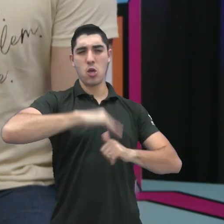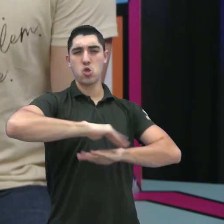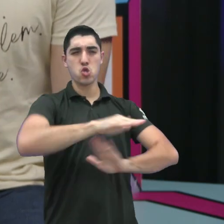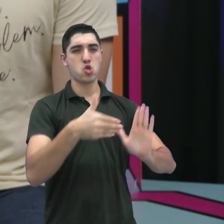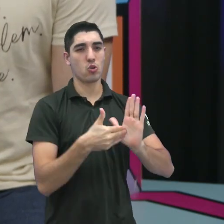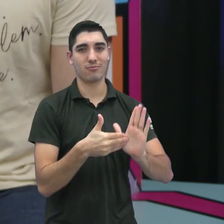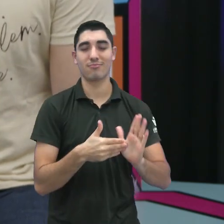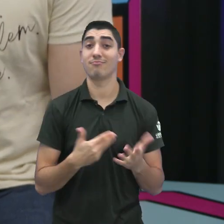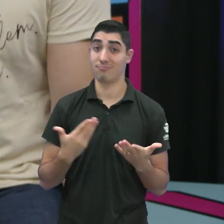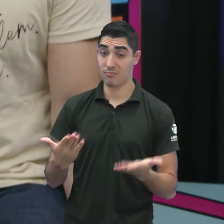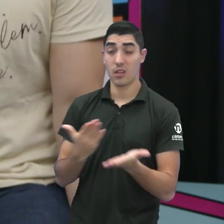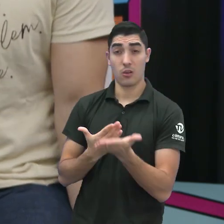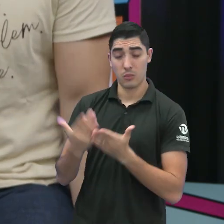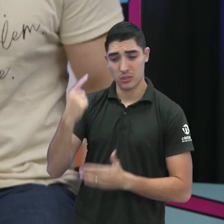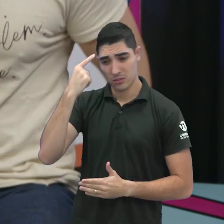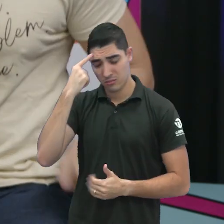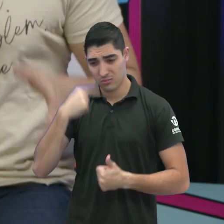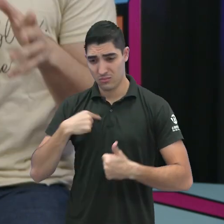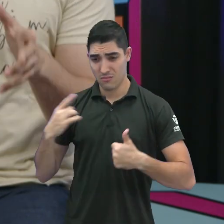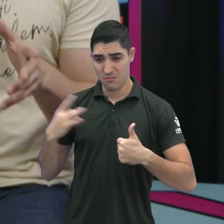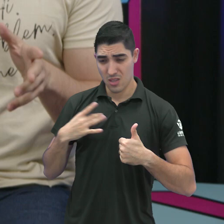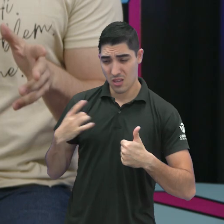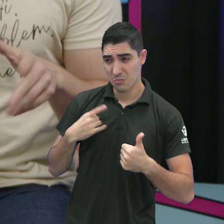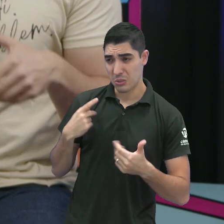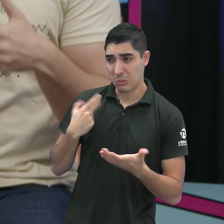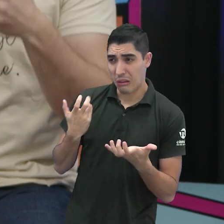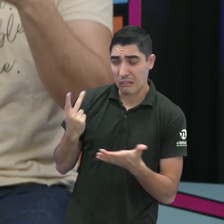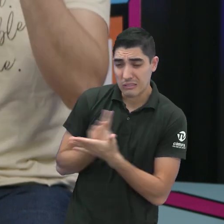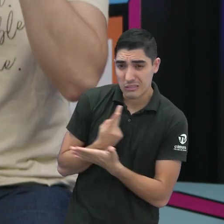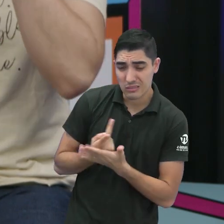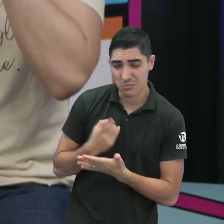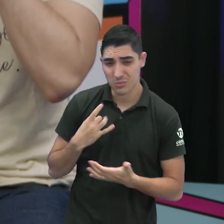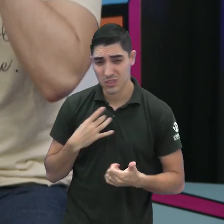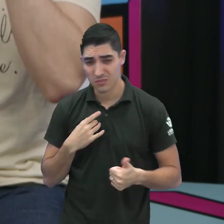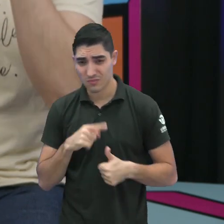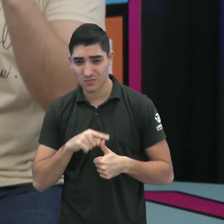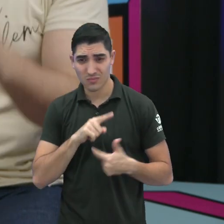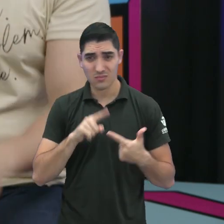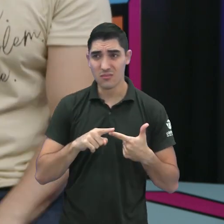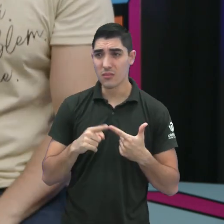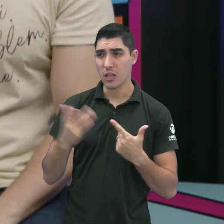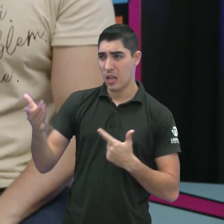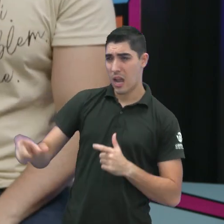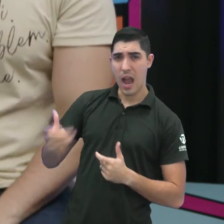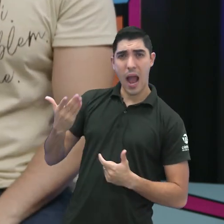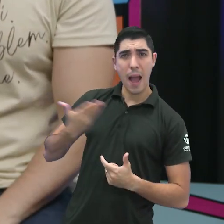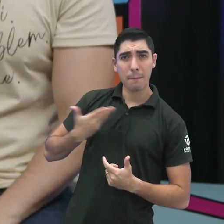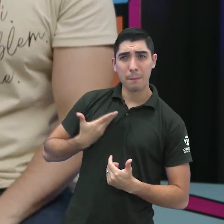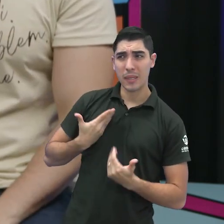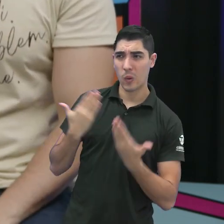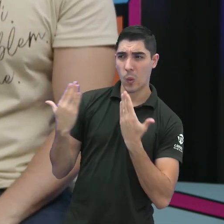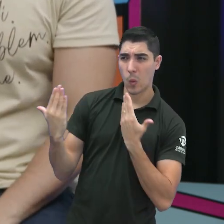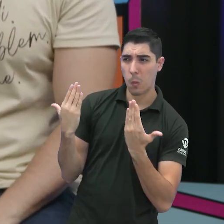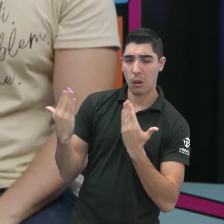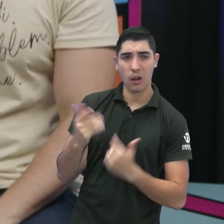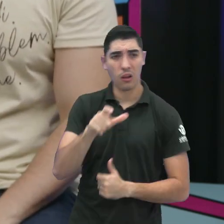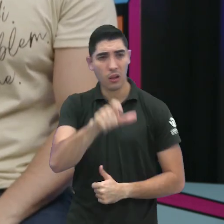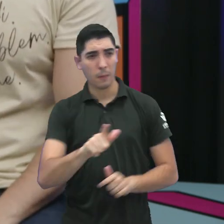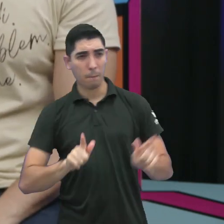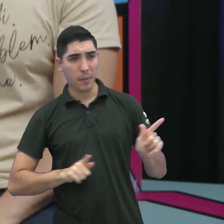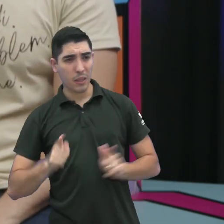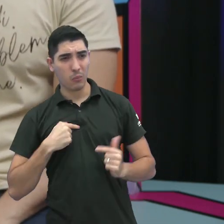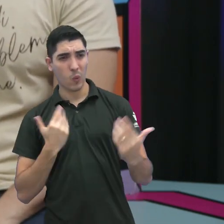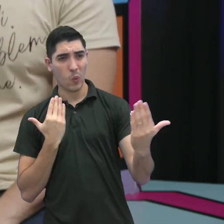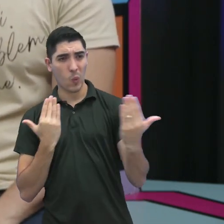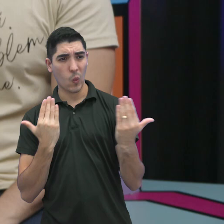vem tudo aquilo, né? Medo de errar, cobrança da família, comparação com os amigos, com os primos, sabe? Tudo isso acaba